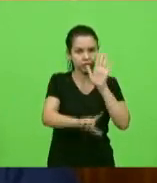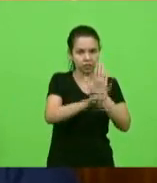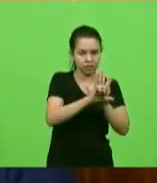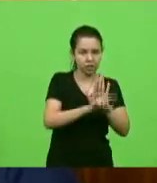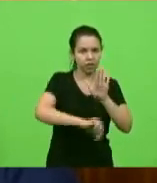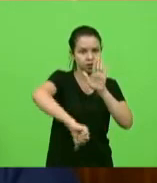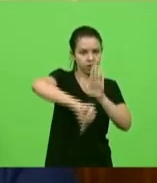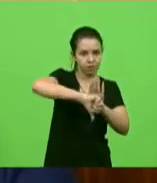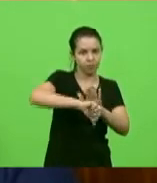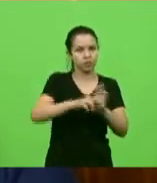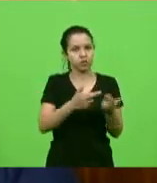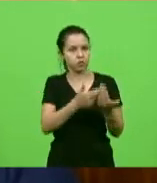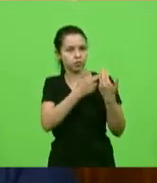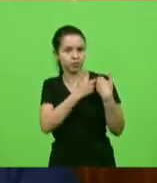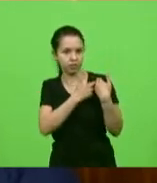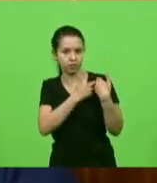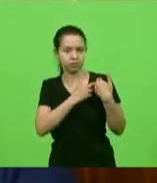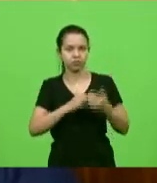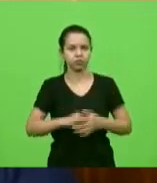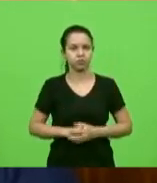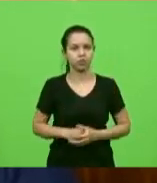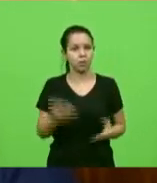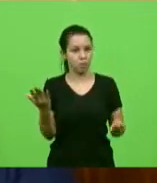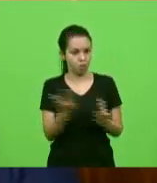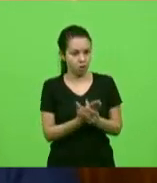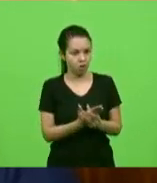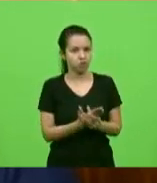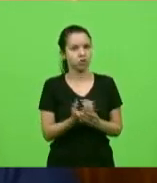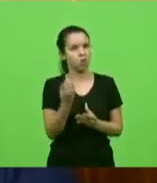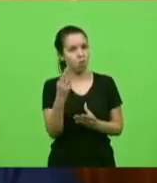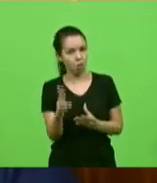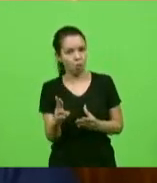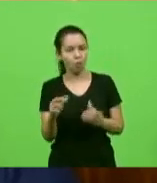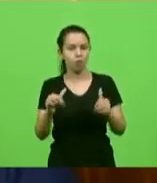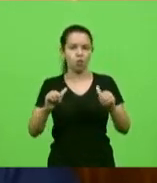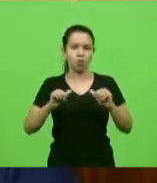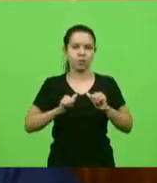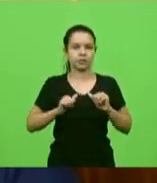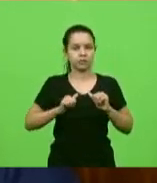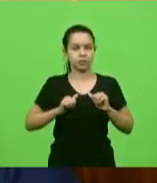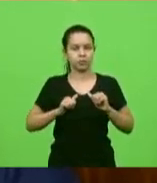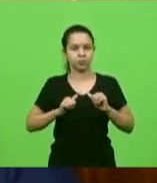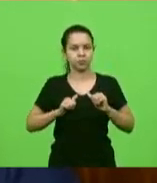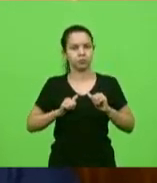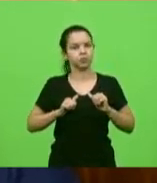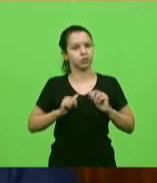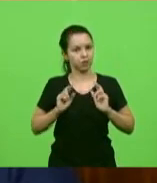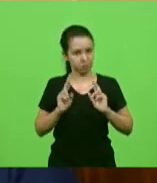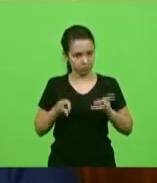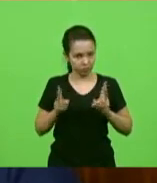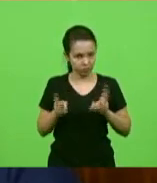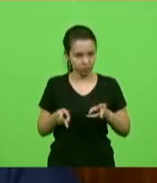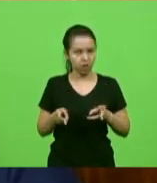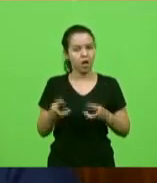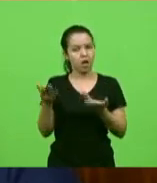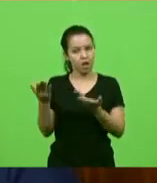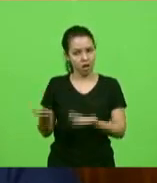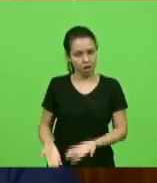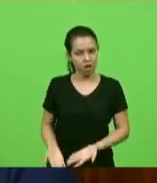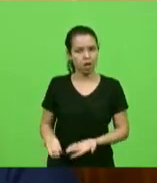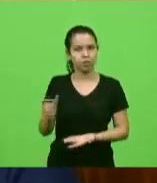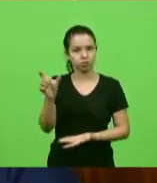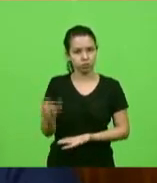como crime de responsabilidade, por ação ou por omissão. Da mesma forma, a conduta do